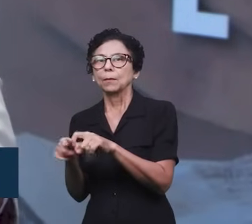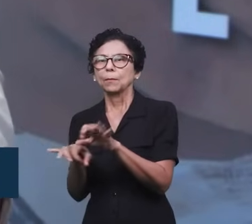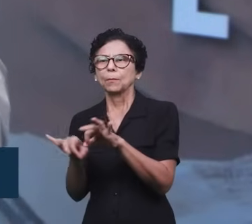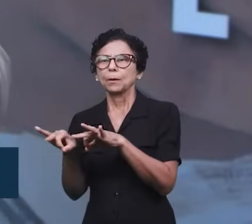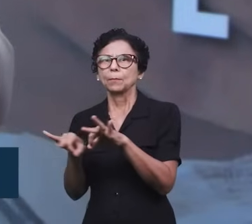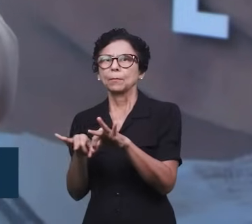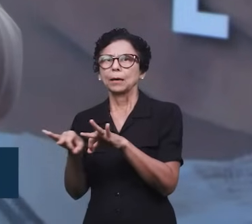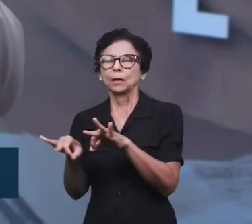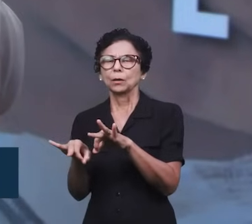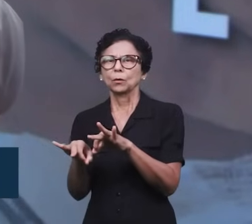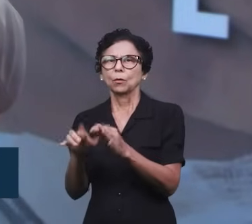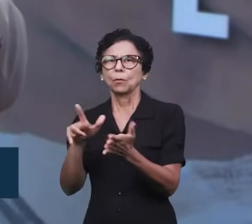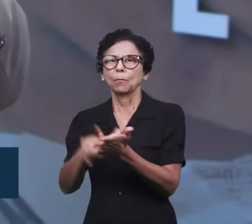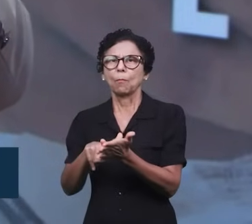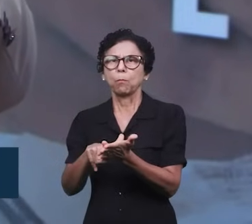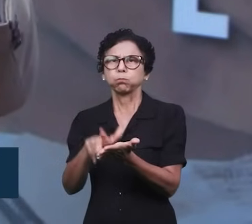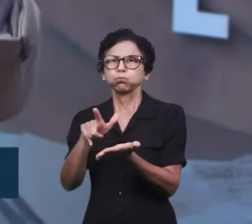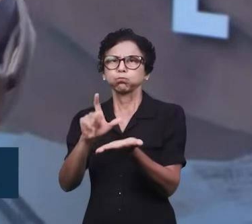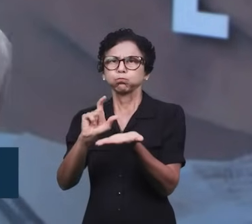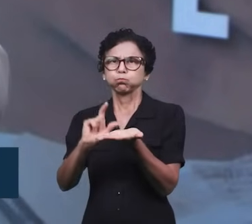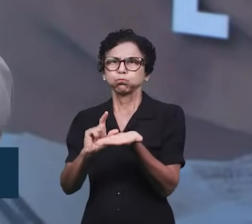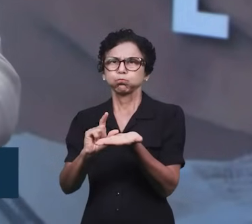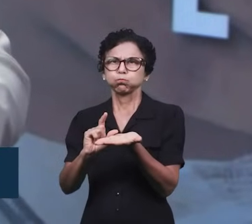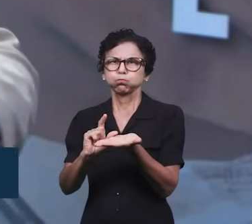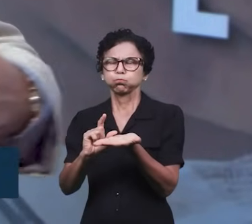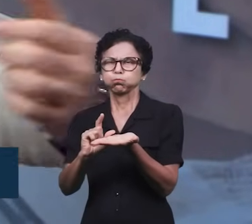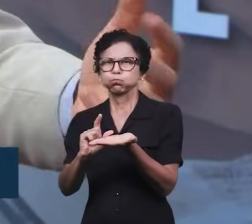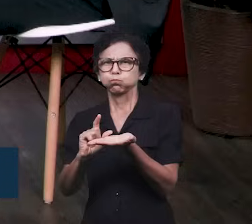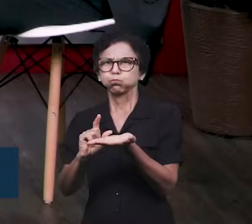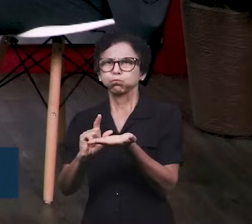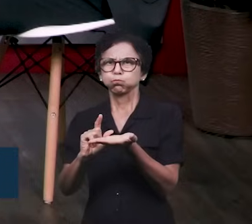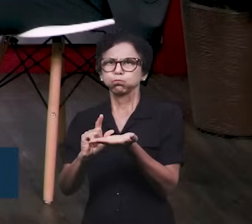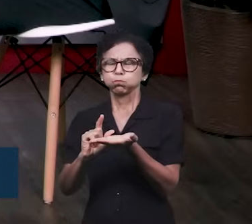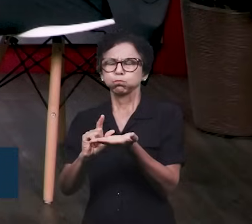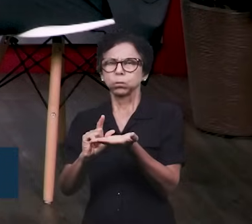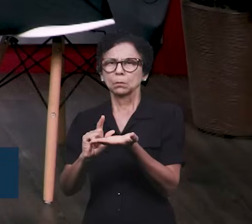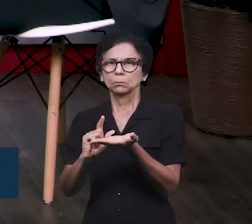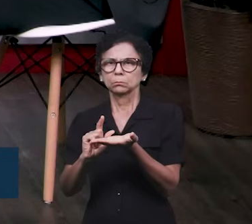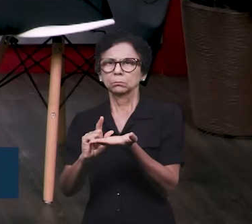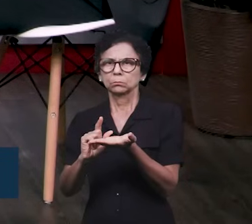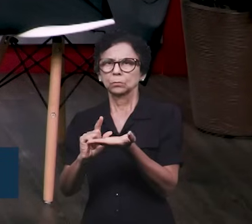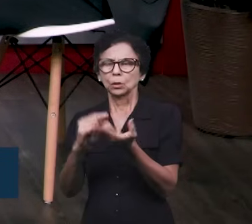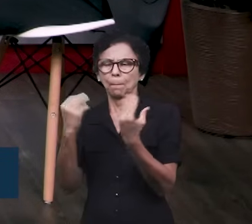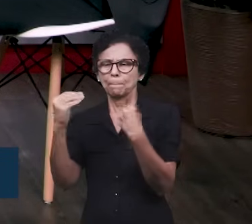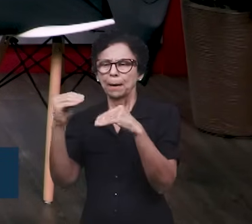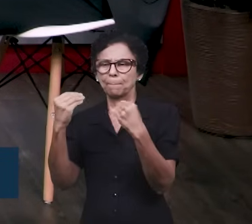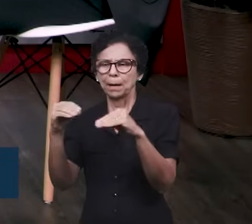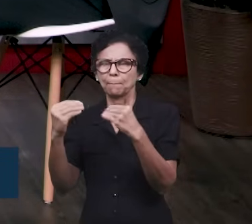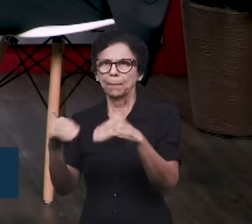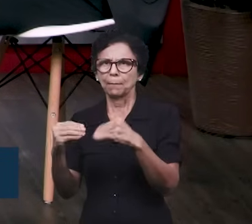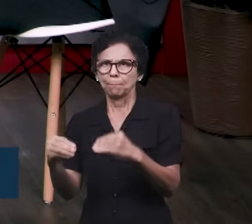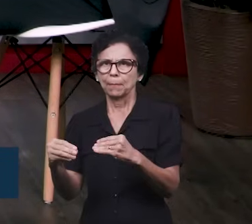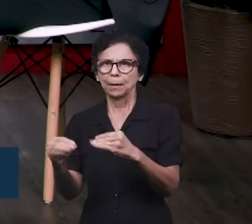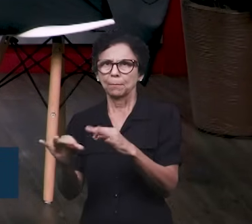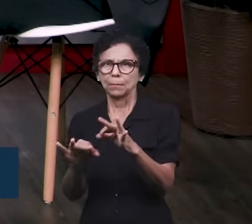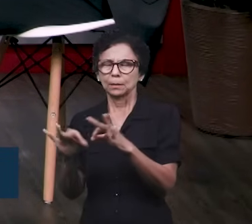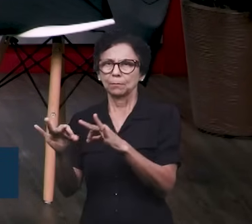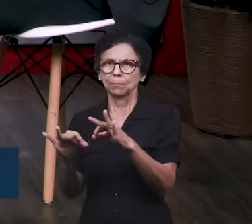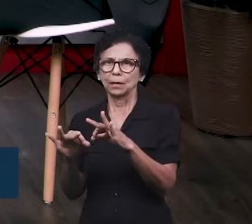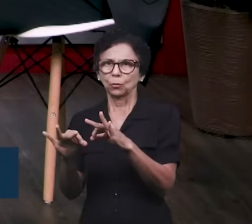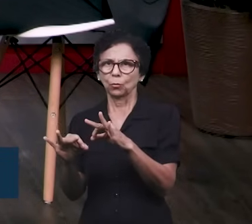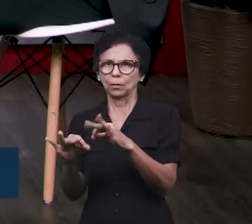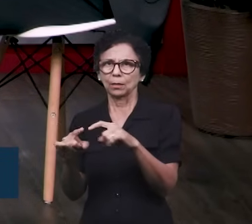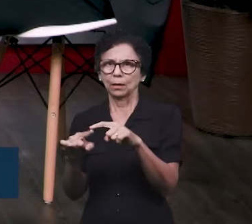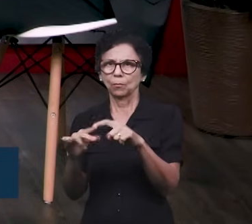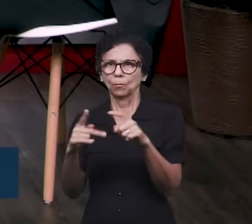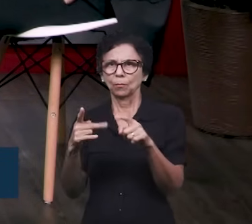com papelão, lembro. Né, com gás e tal, e ele montou uma órtese, né,